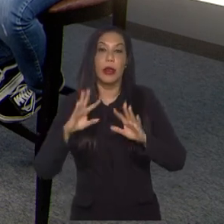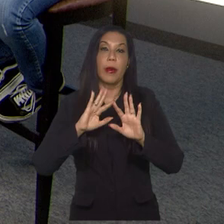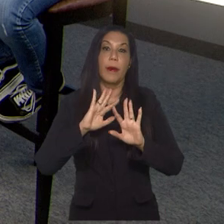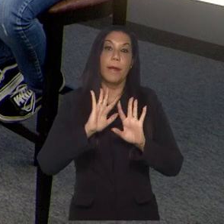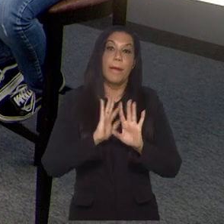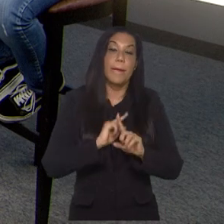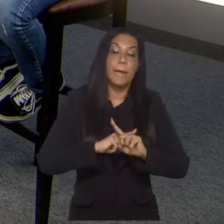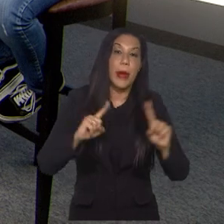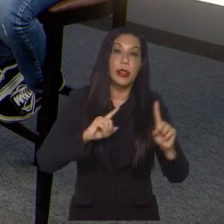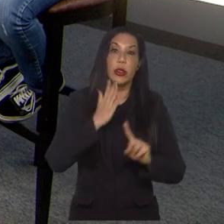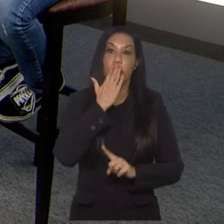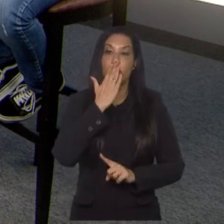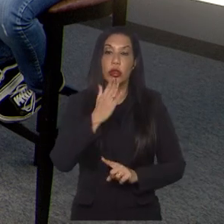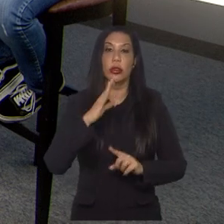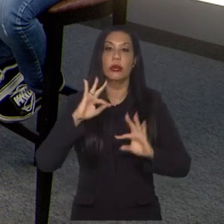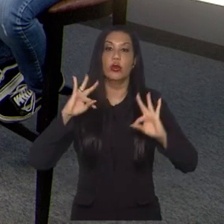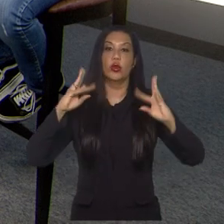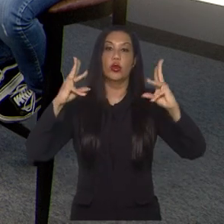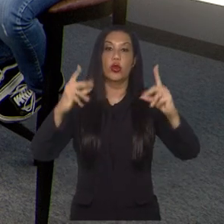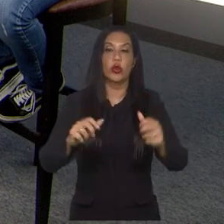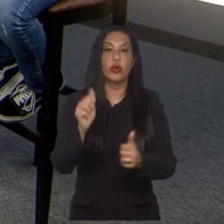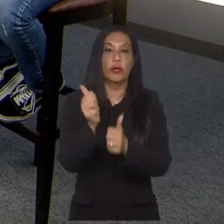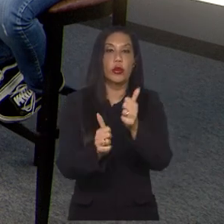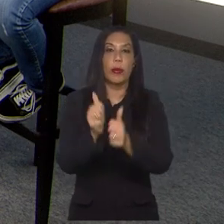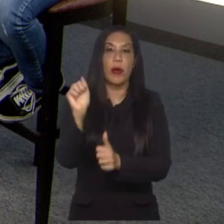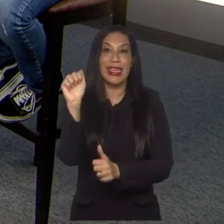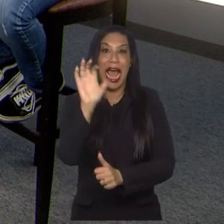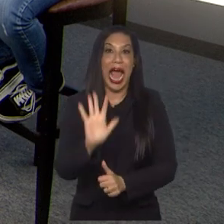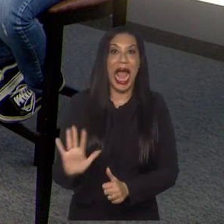um time que, como quase todos do futebol asiático, tem